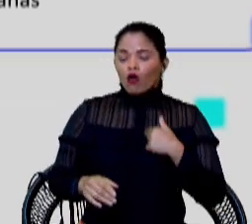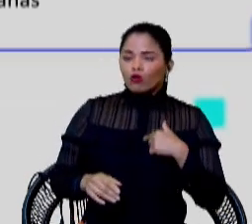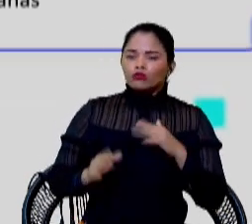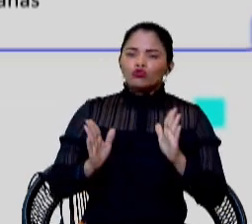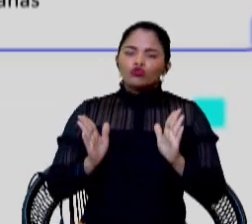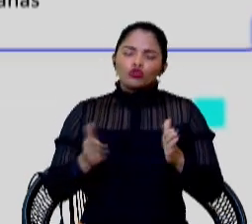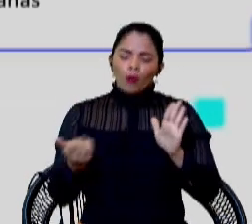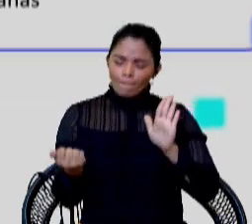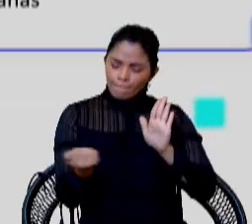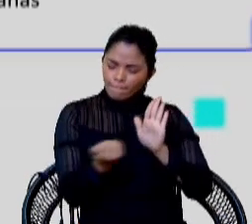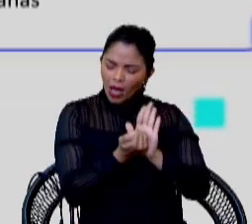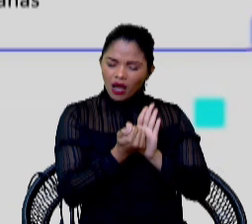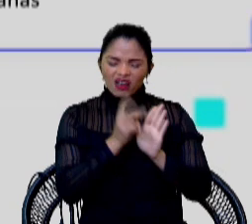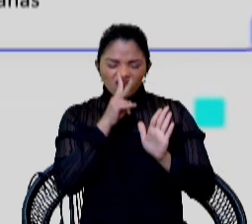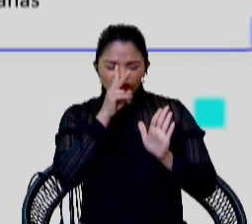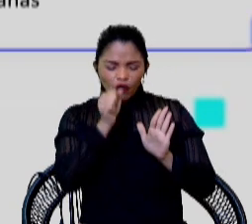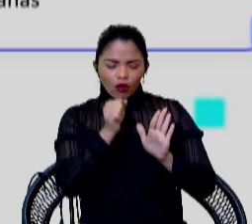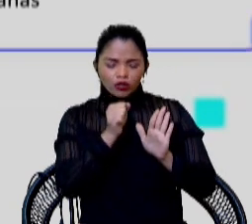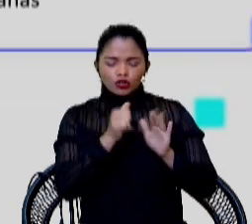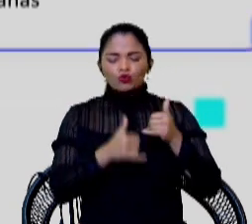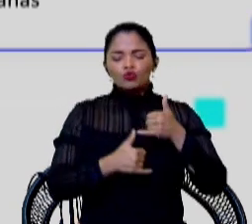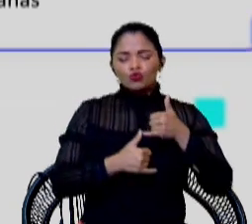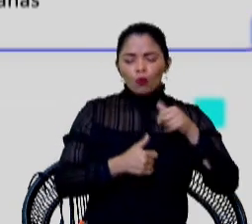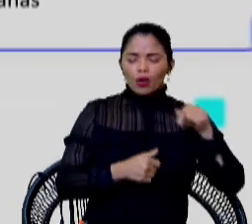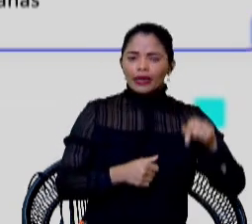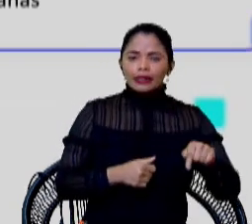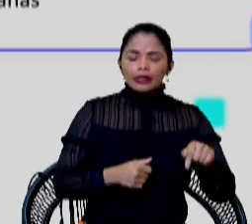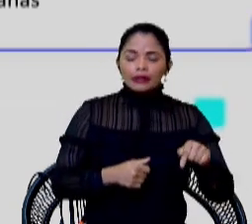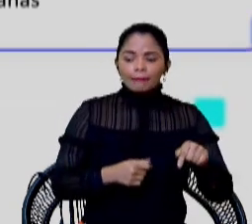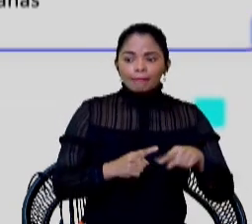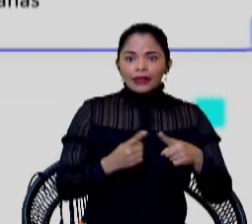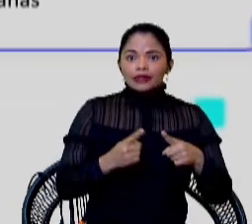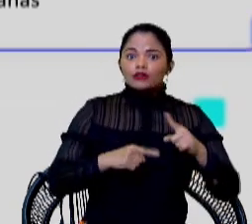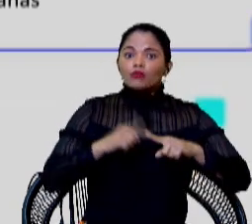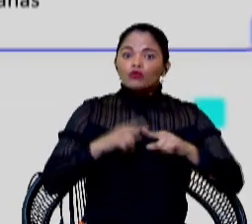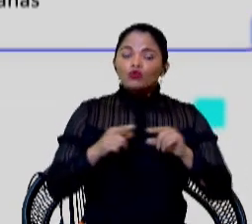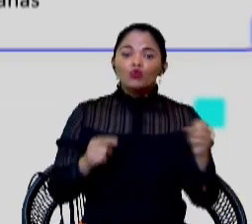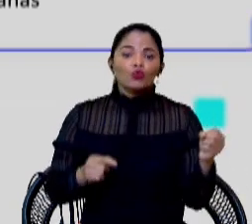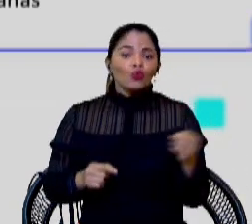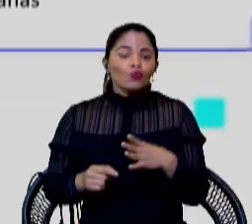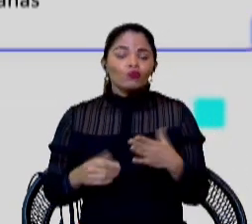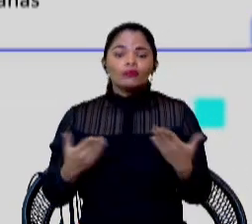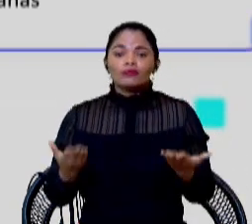eu já sou uma marca forte em uma região sul. Só que eu vou lançar um produto novo,